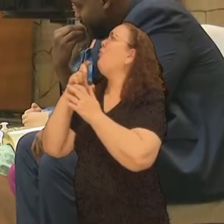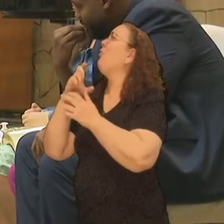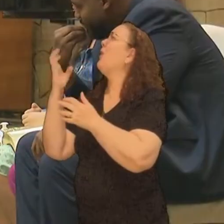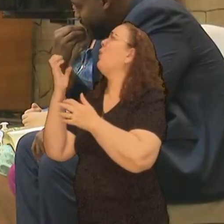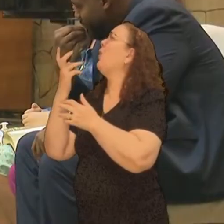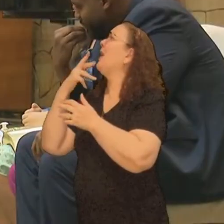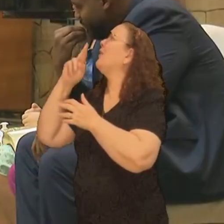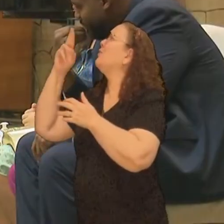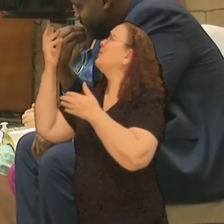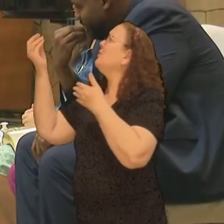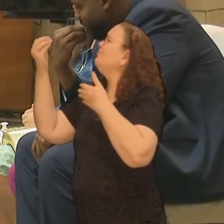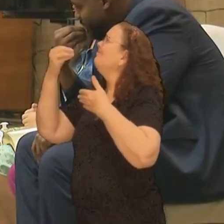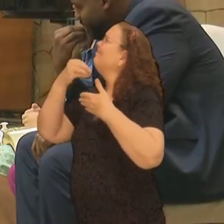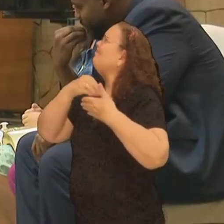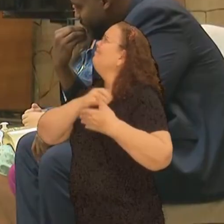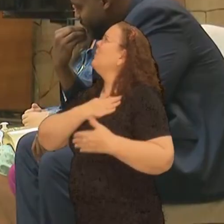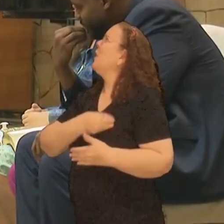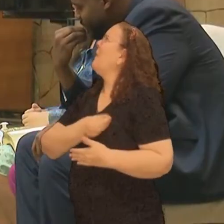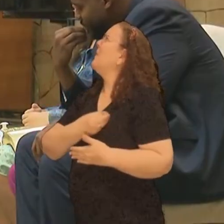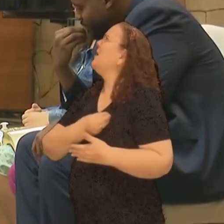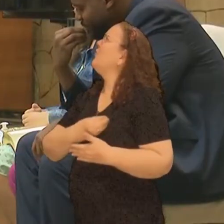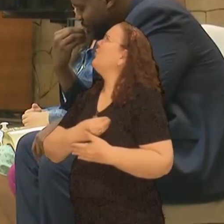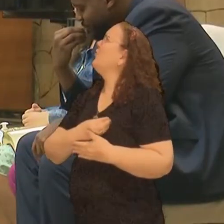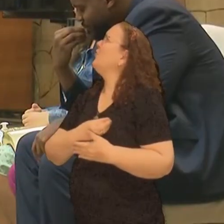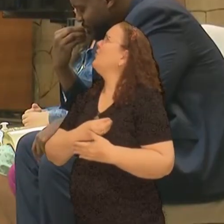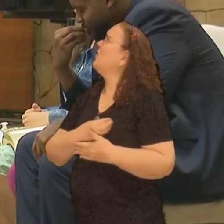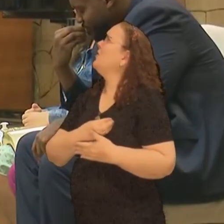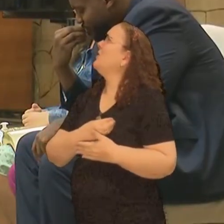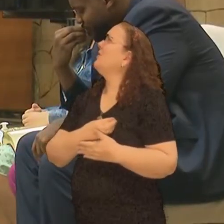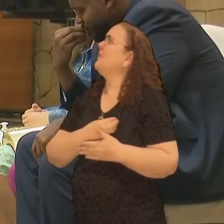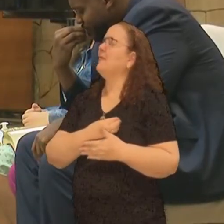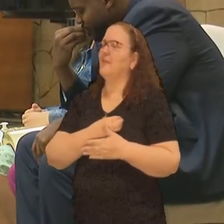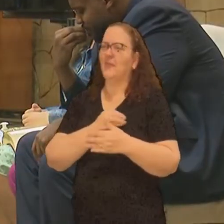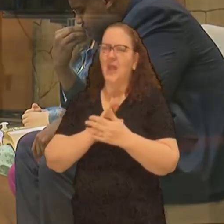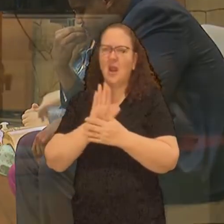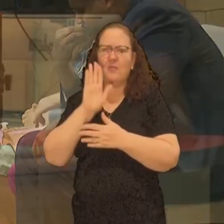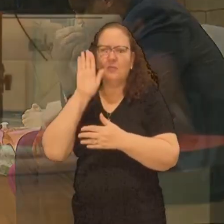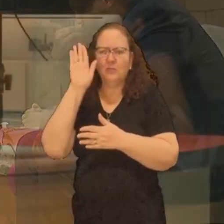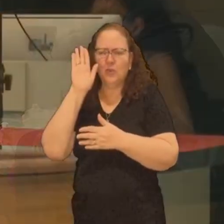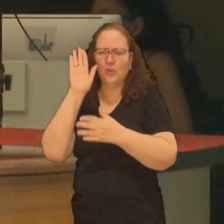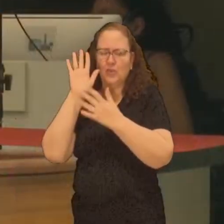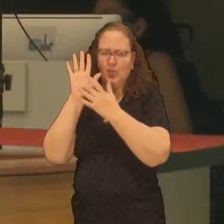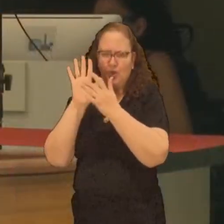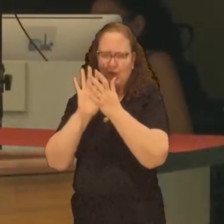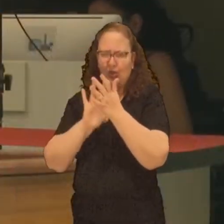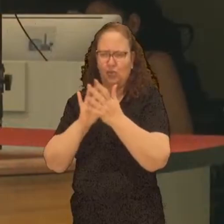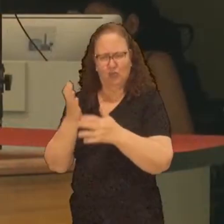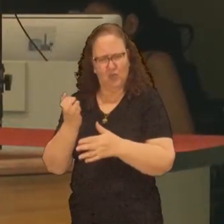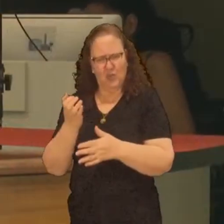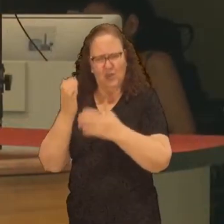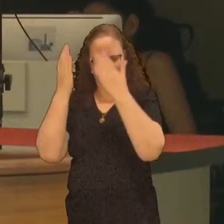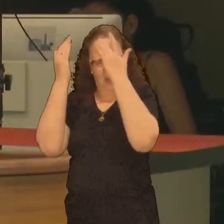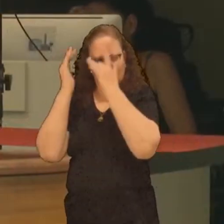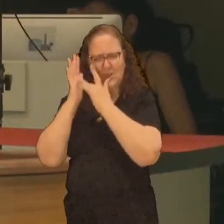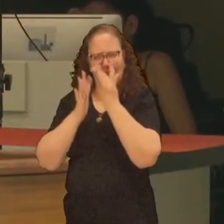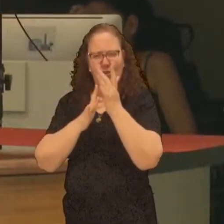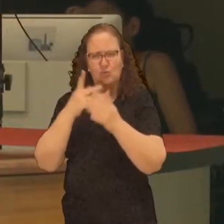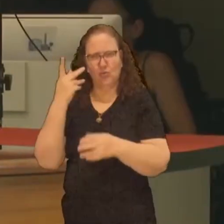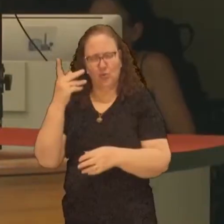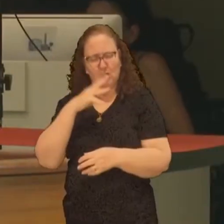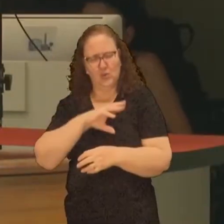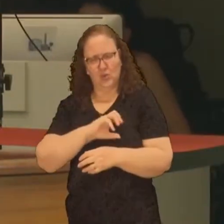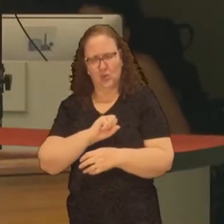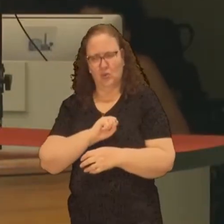mim. Levante sua mão bem alto se você está aceitando a Jesus nessa noite como seu Senhor, como seu